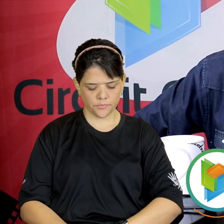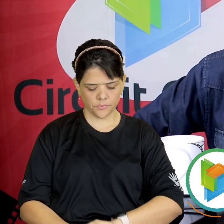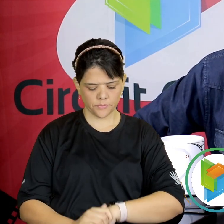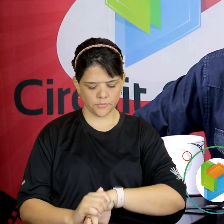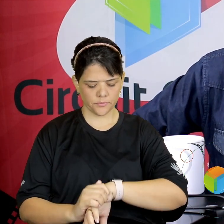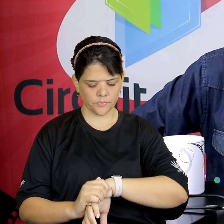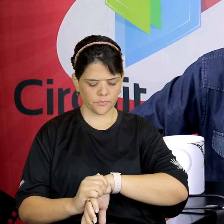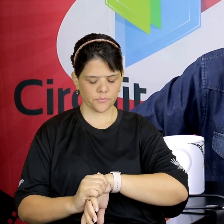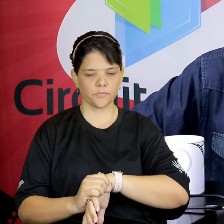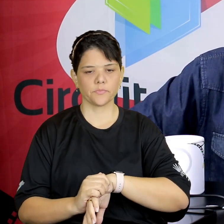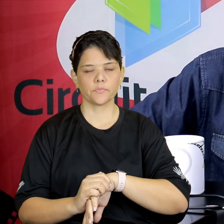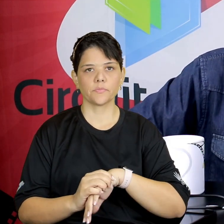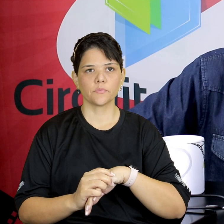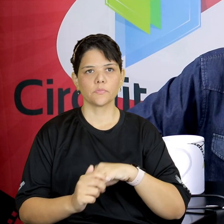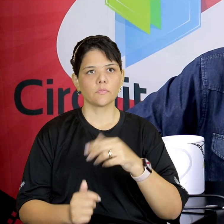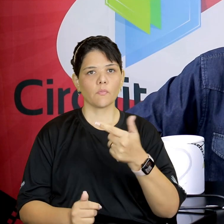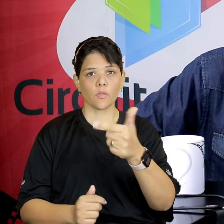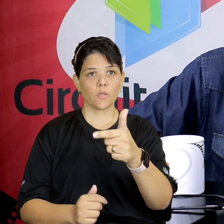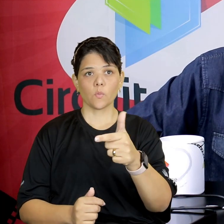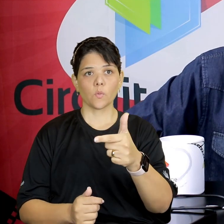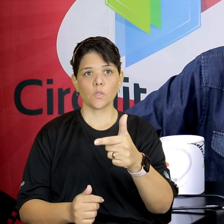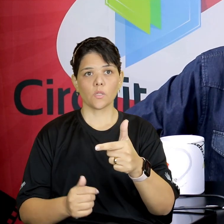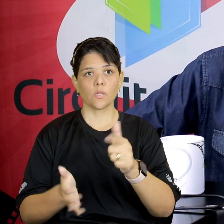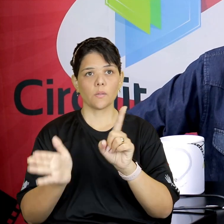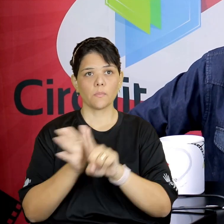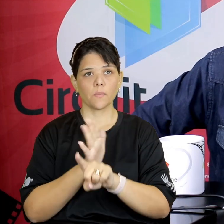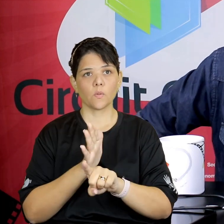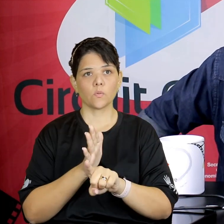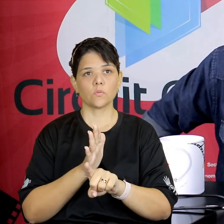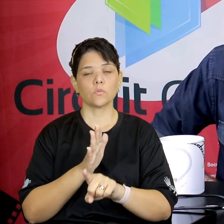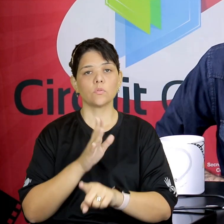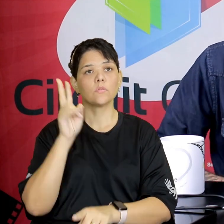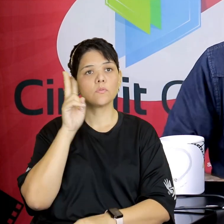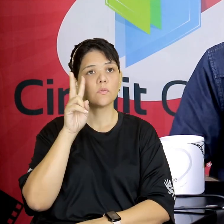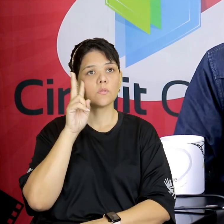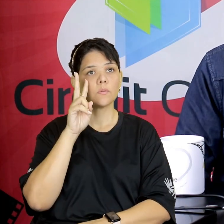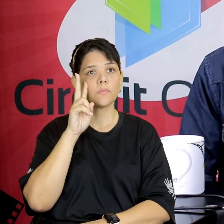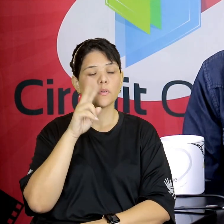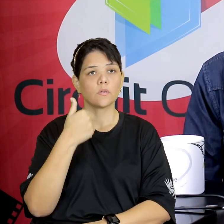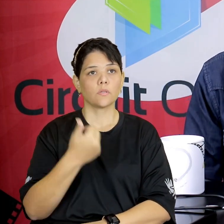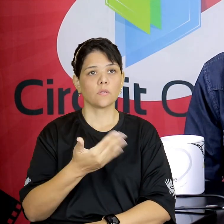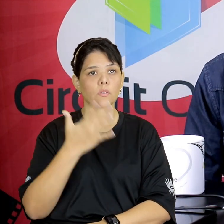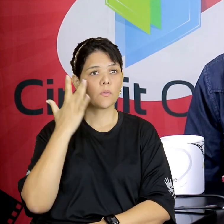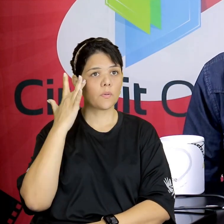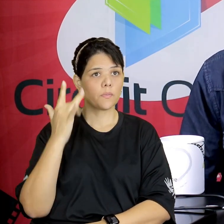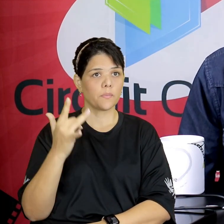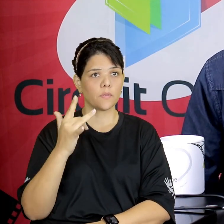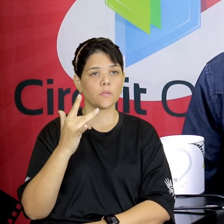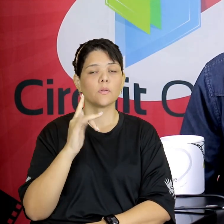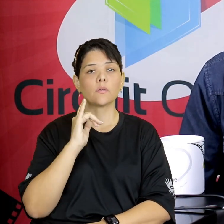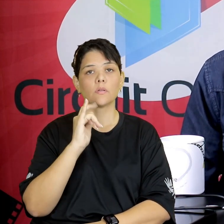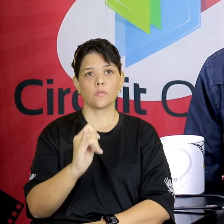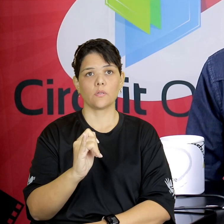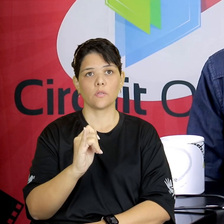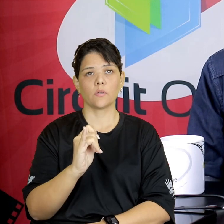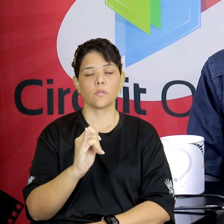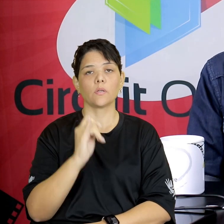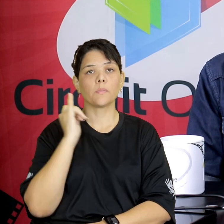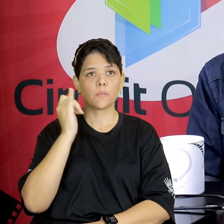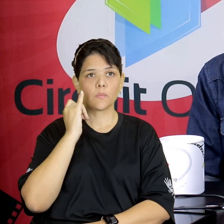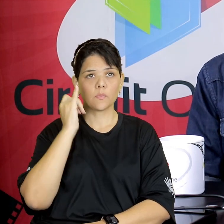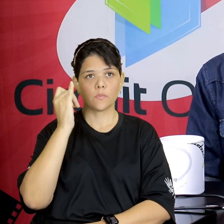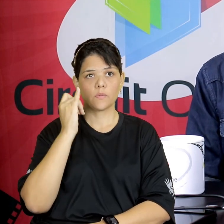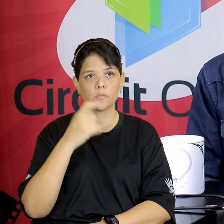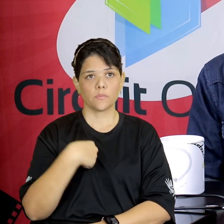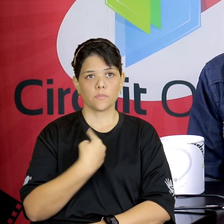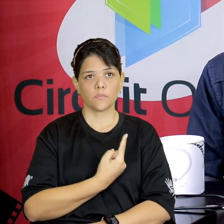Beleza, se a gente não tiver mais perguntas, eu vou só lembrar vocês de trazerem a cena amanhã, que ela vai ser bem importante para a gente tocar a